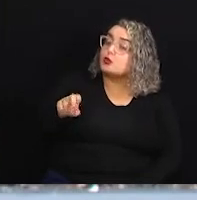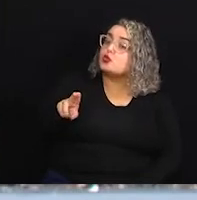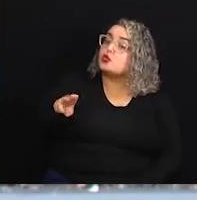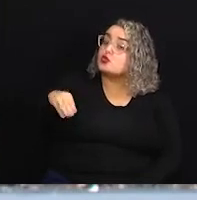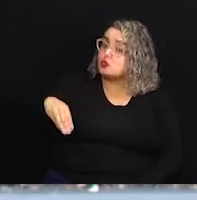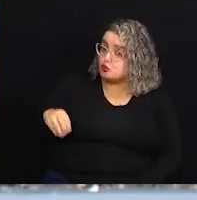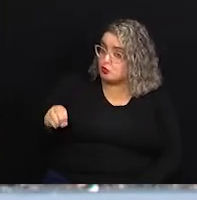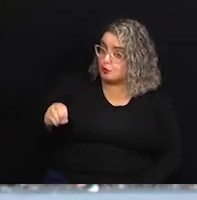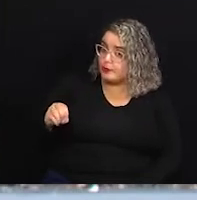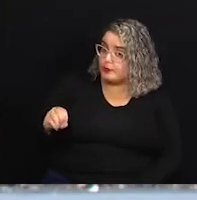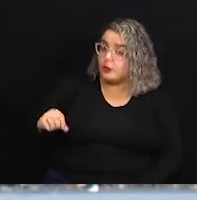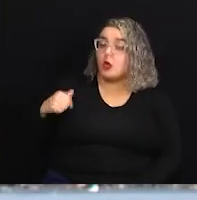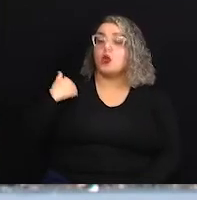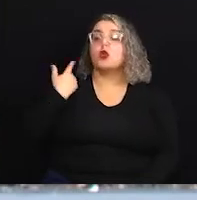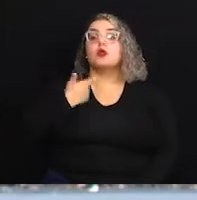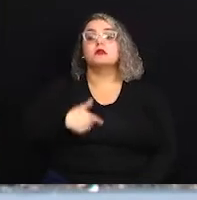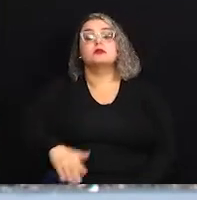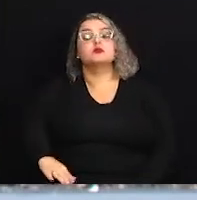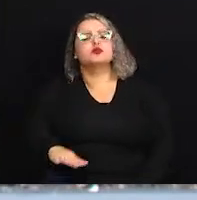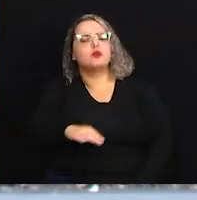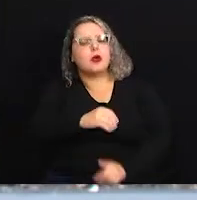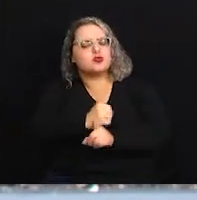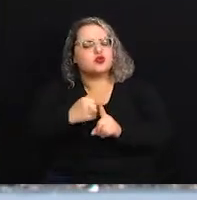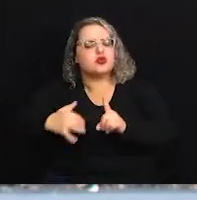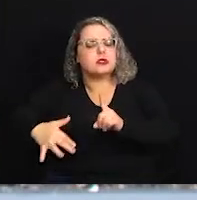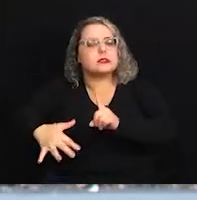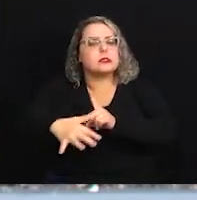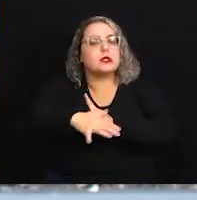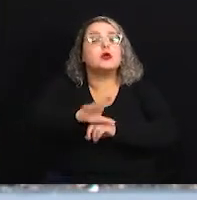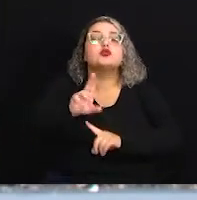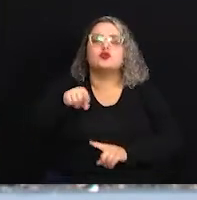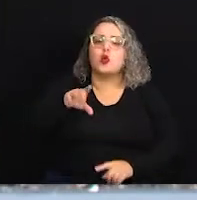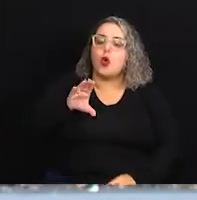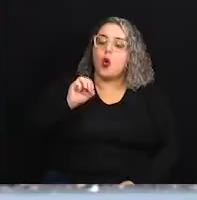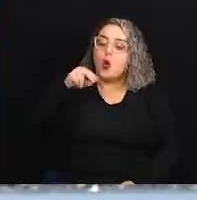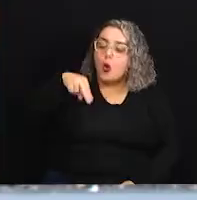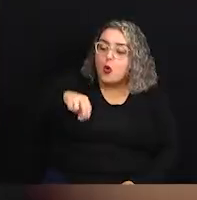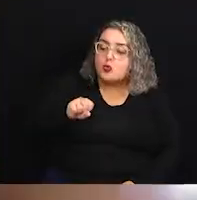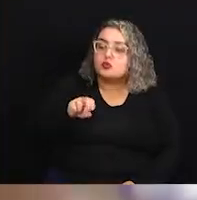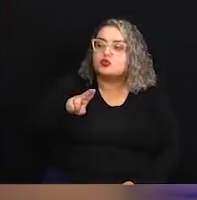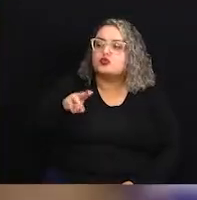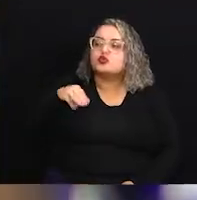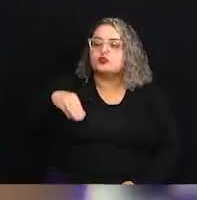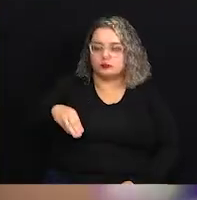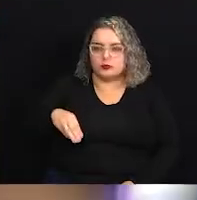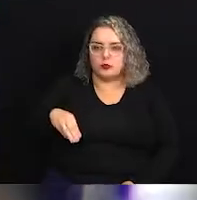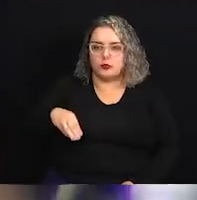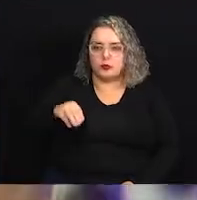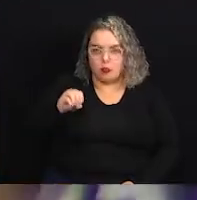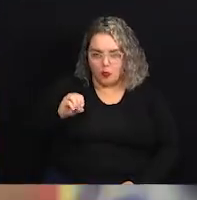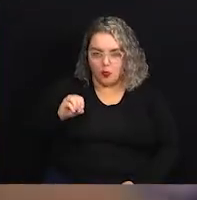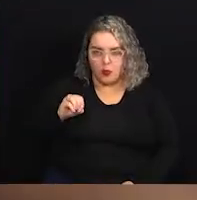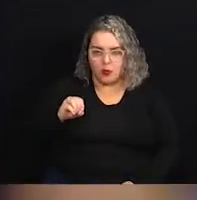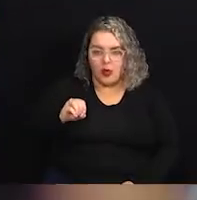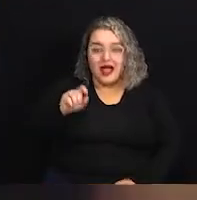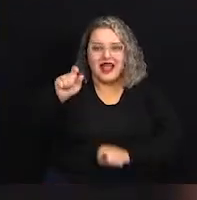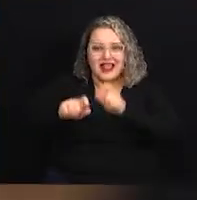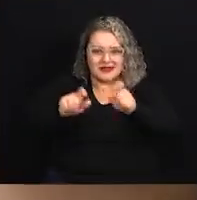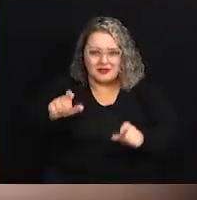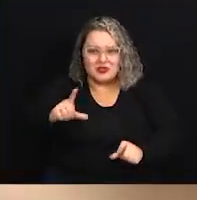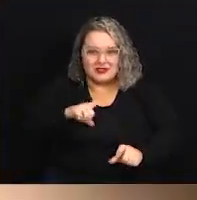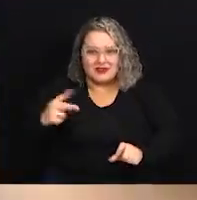numa sociedade do consumo. As pessoas valem por aquilo que elas consomem.